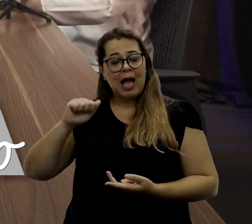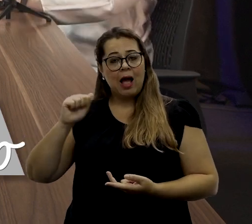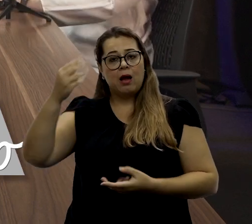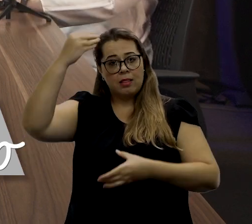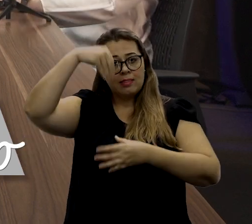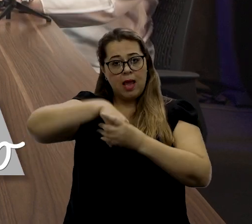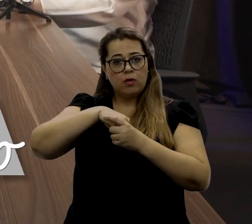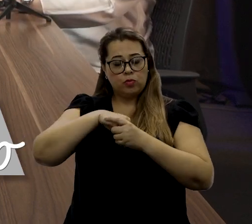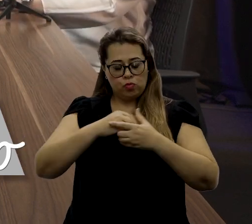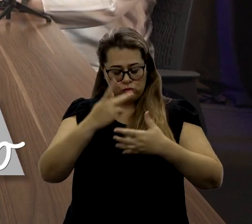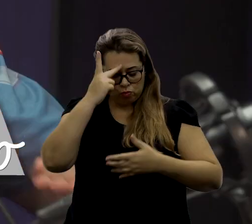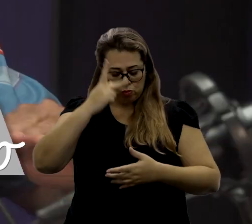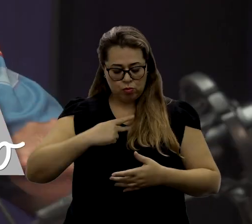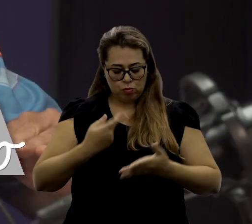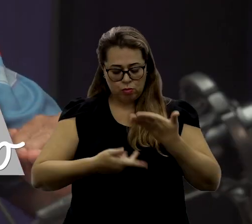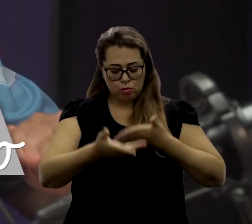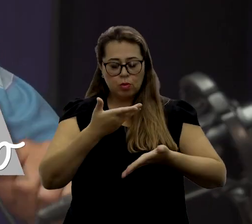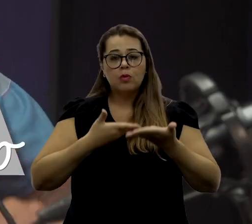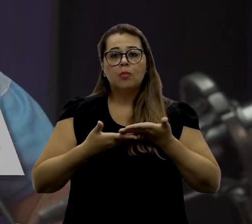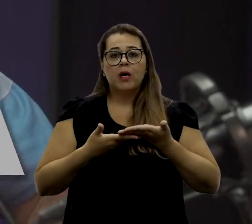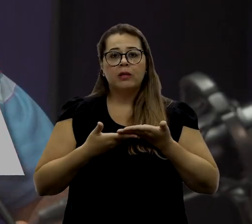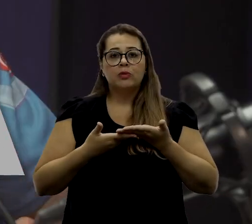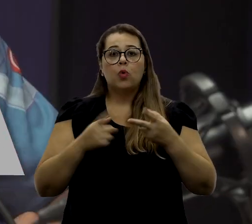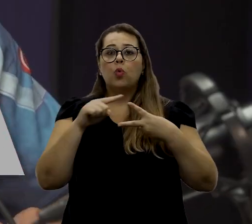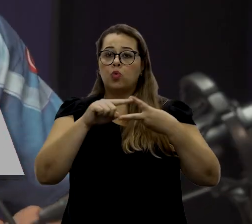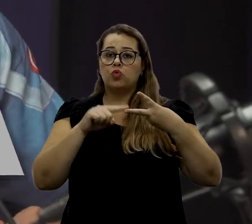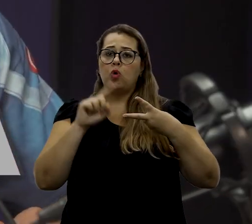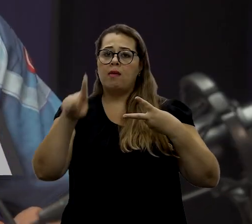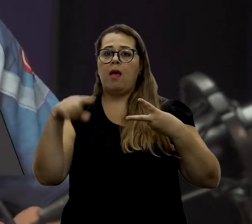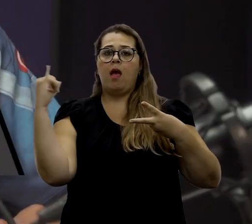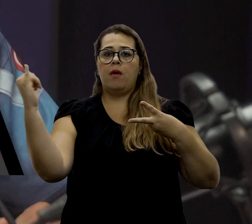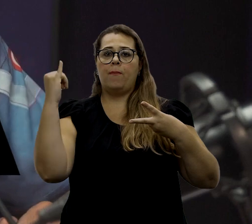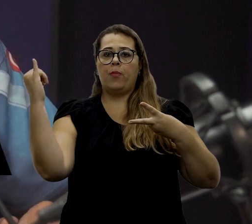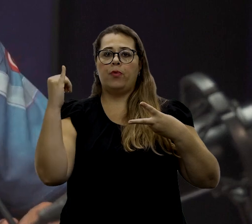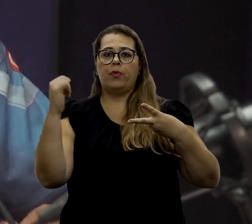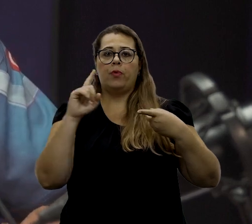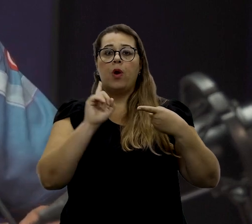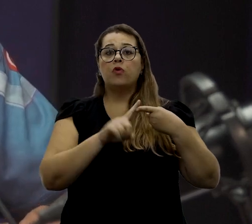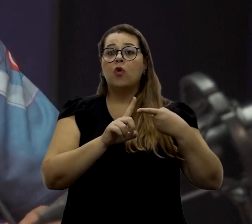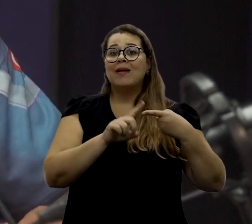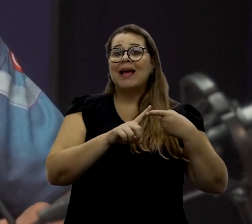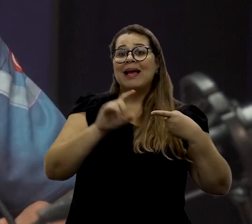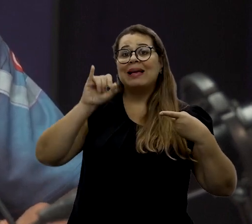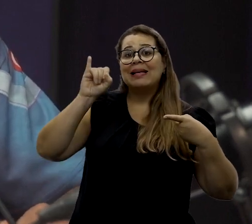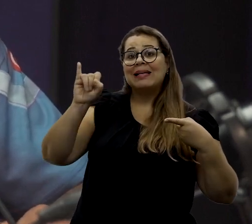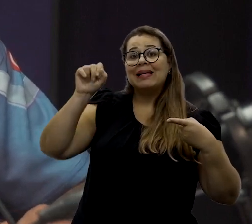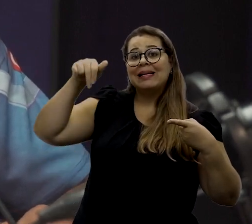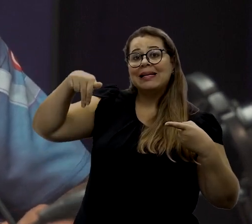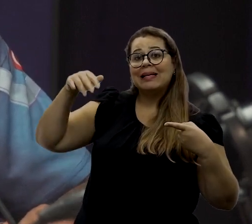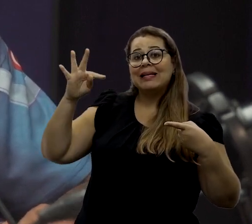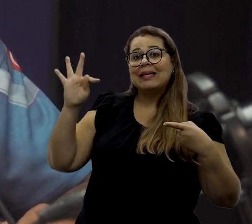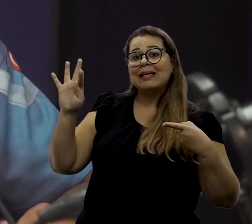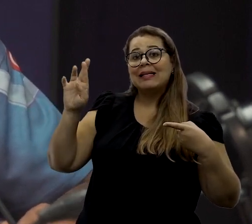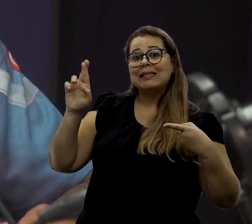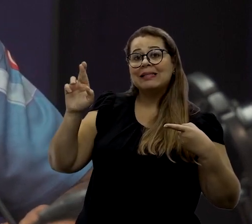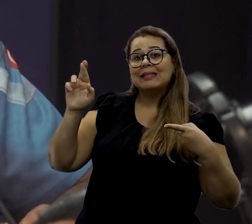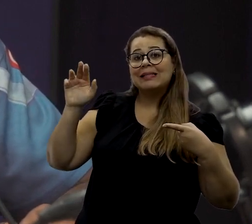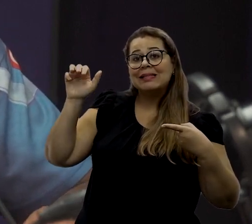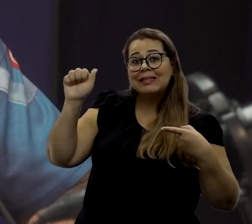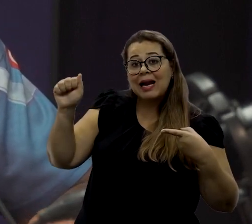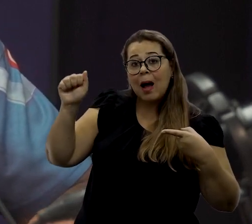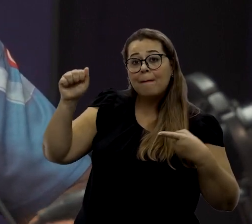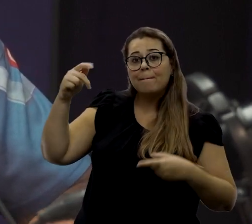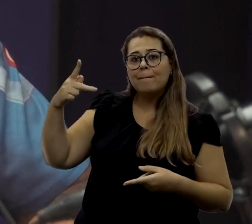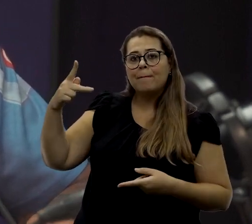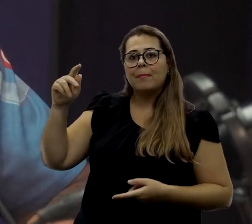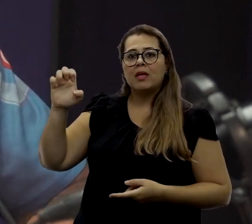qual é o melhor relacionamento? Cara, os dois são importantes, mas eu quero destacar aqui o relacionamento intrapessoal. O relacionamento que você